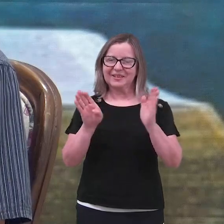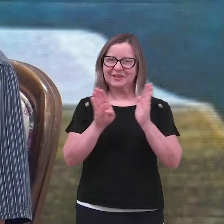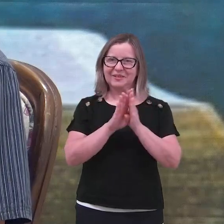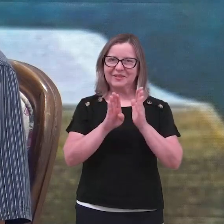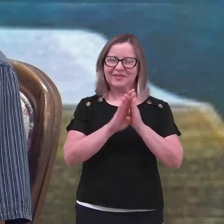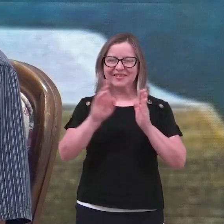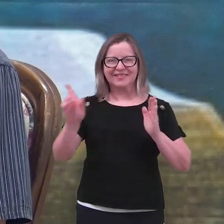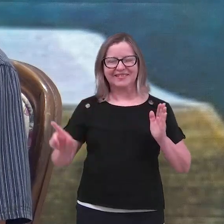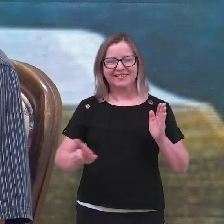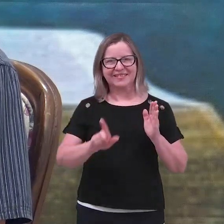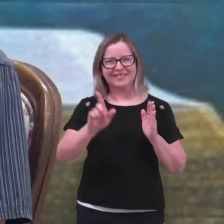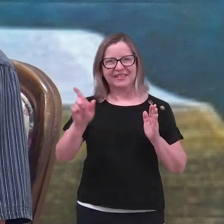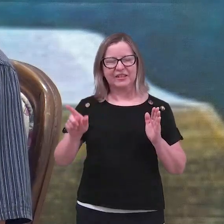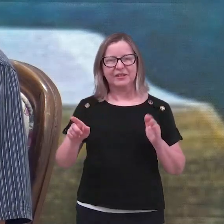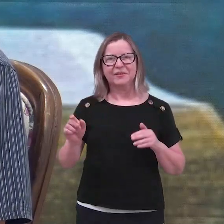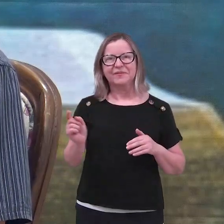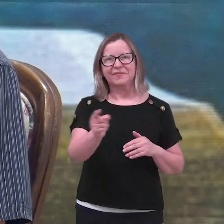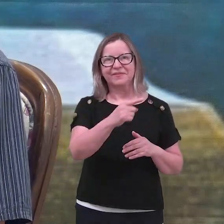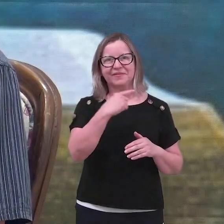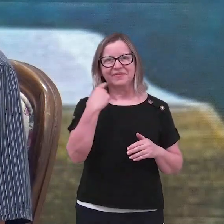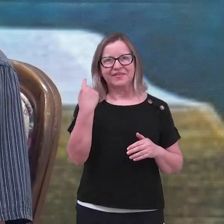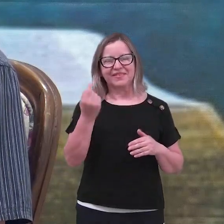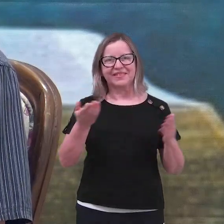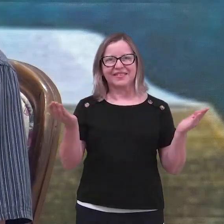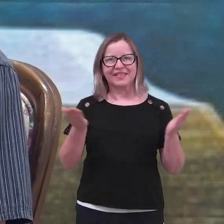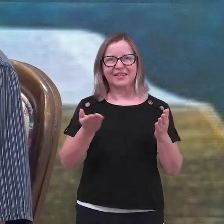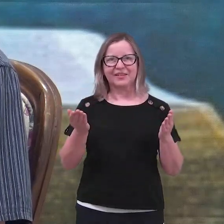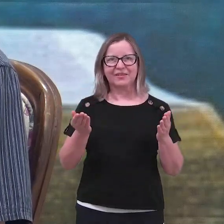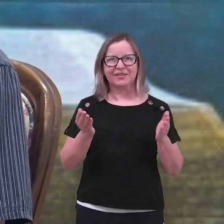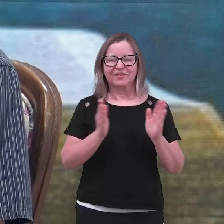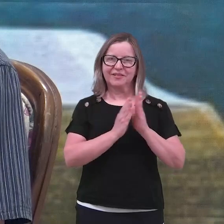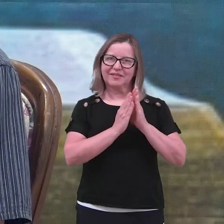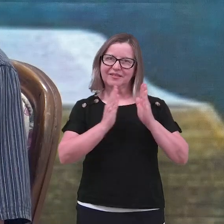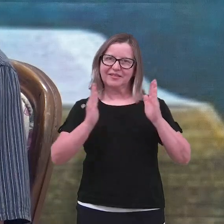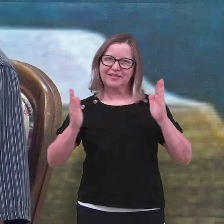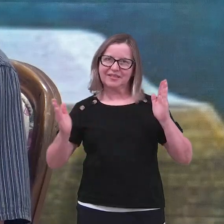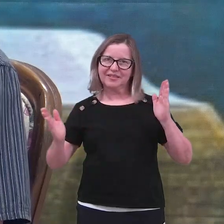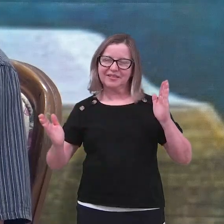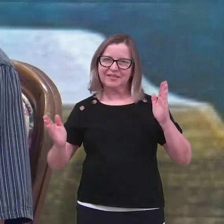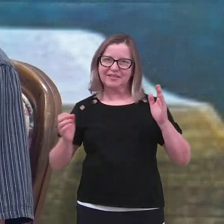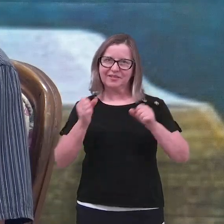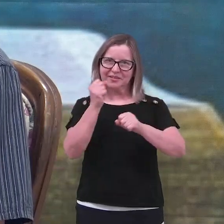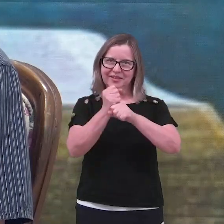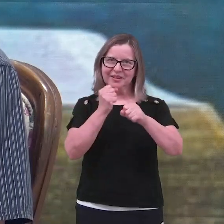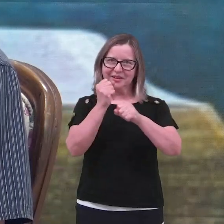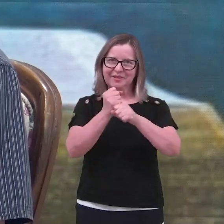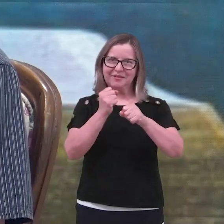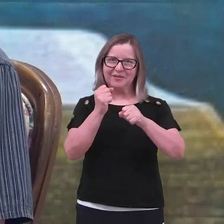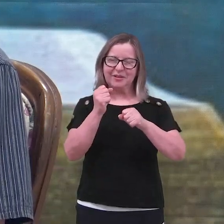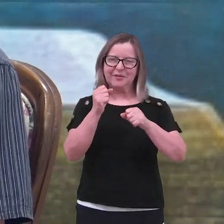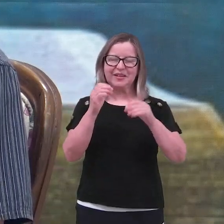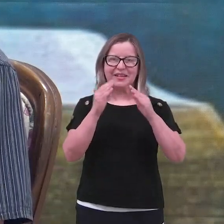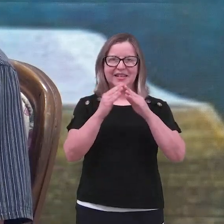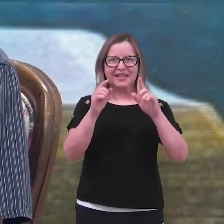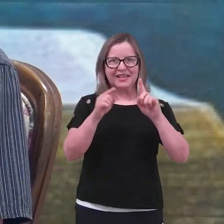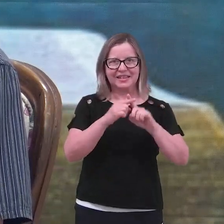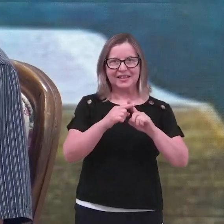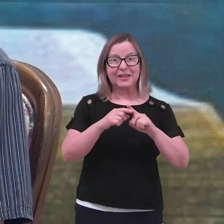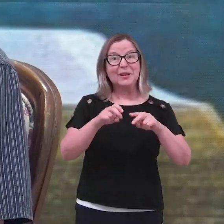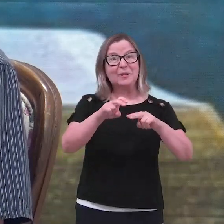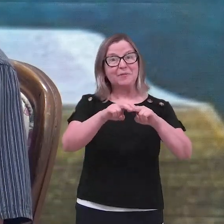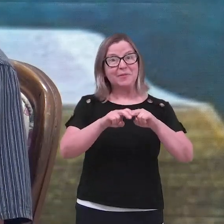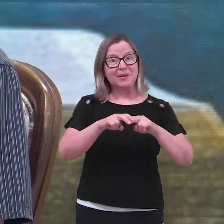em Londrina. Nós estamos agora num período de reforma do nosso templo e por isso